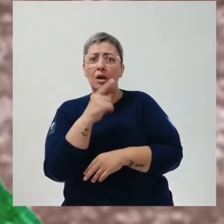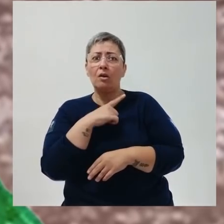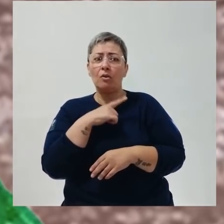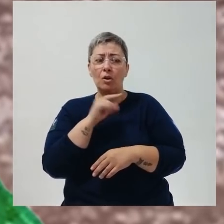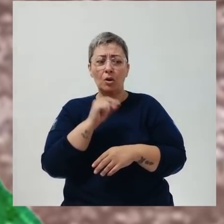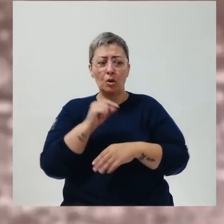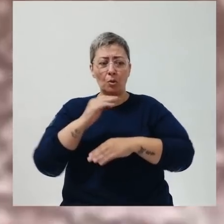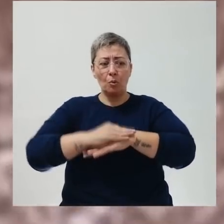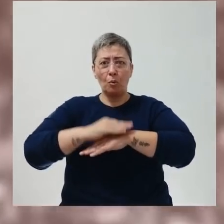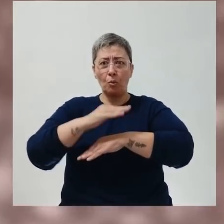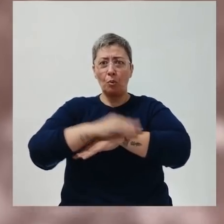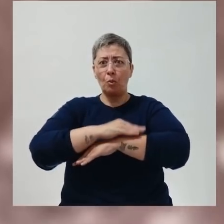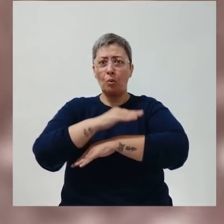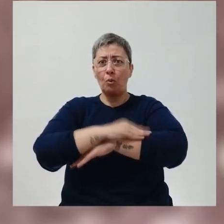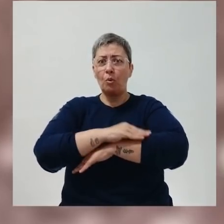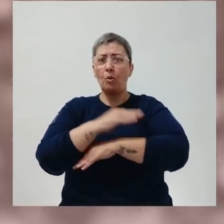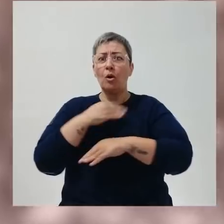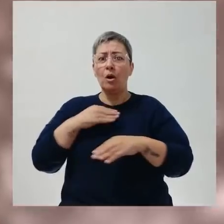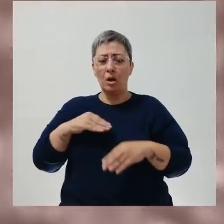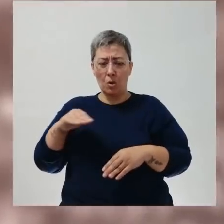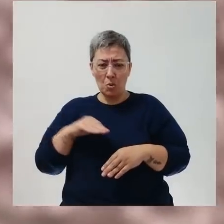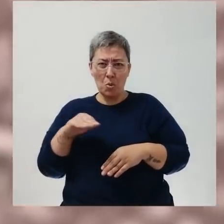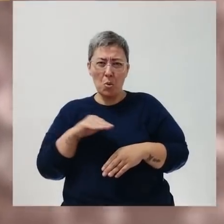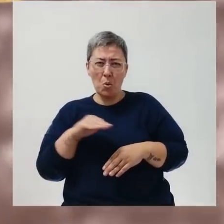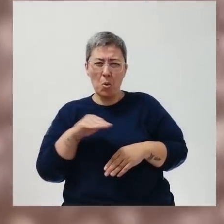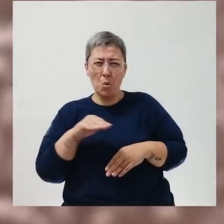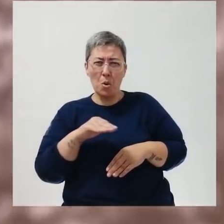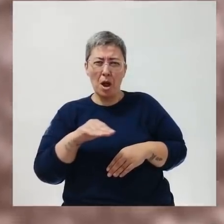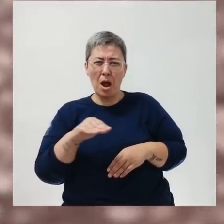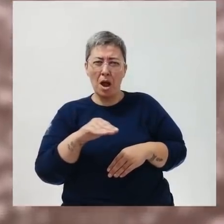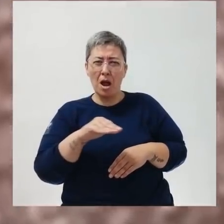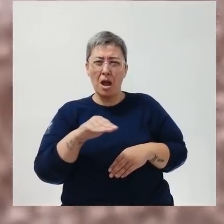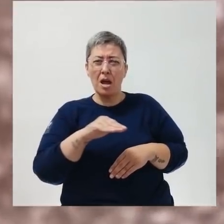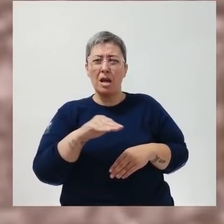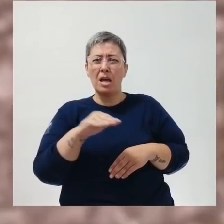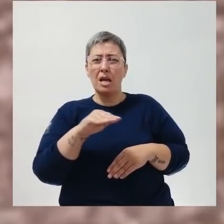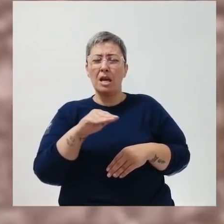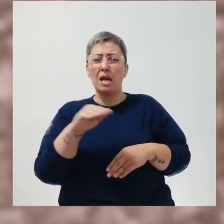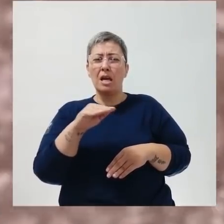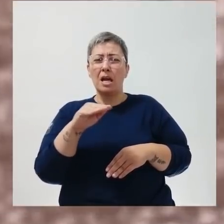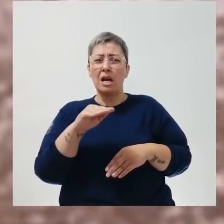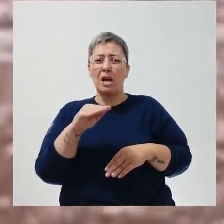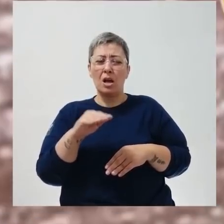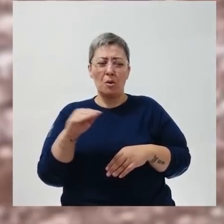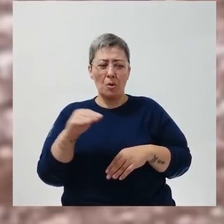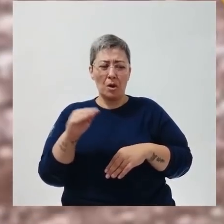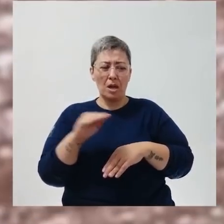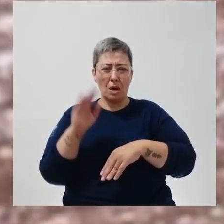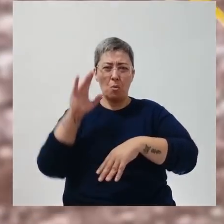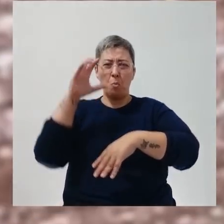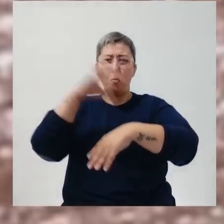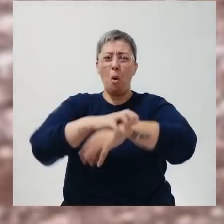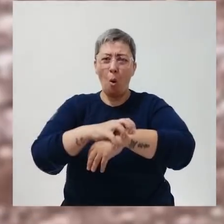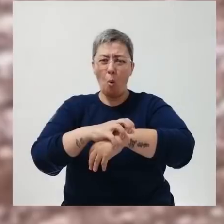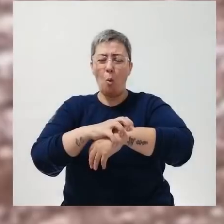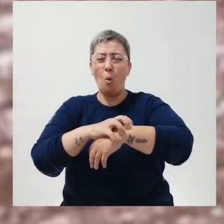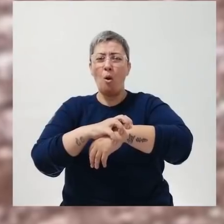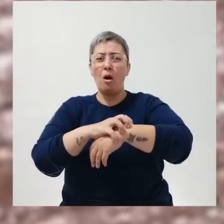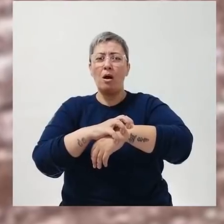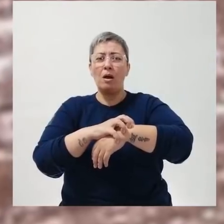anfíbio. O réptil aumentou sua velocidade até alcançar o sapo e deu um